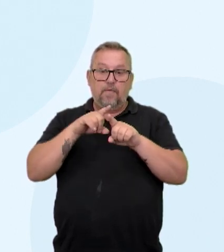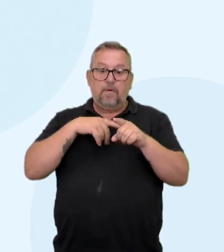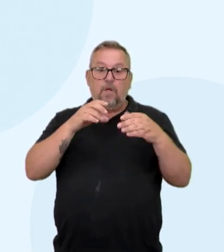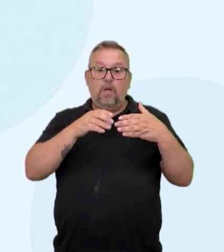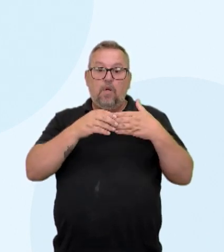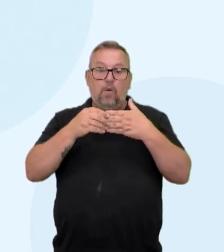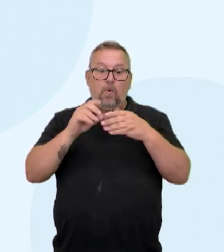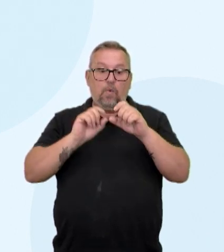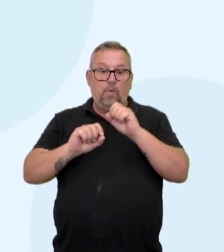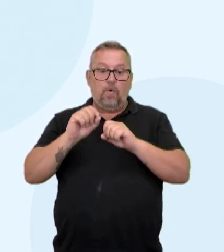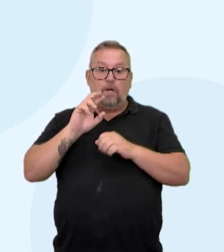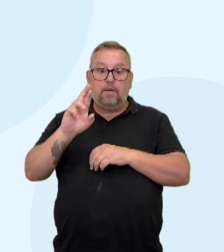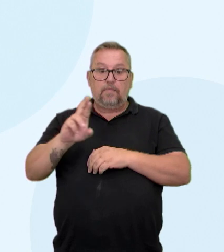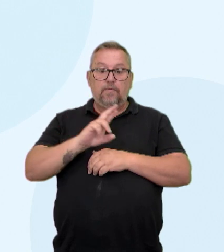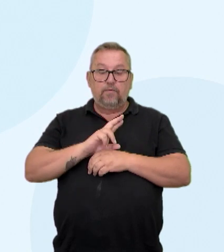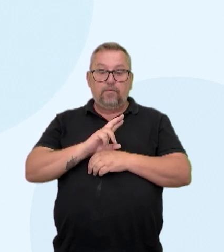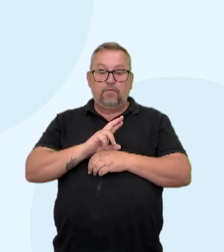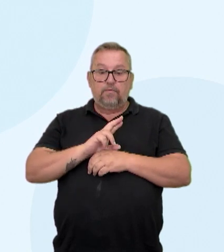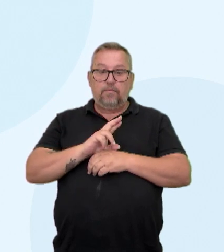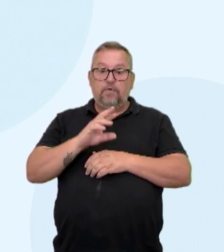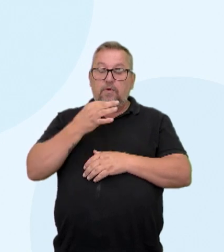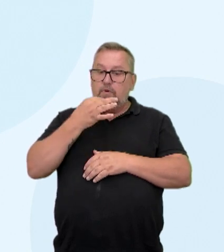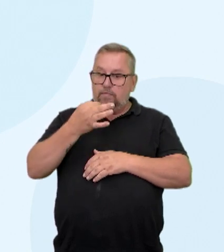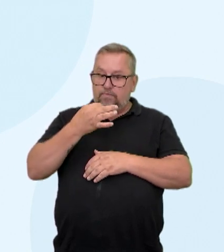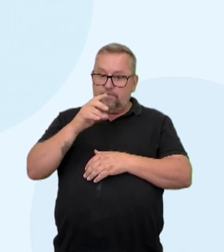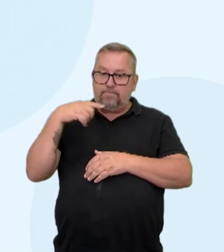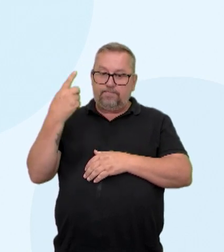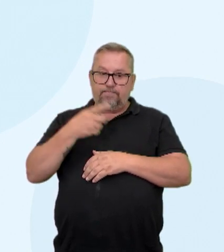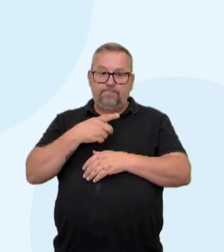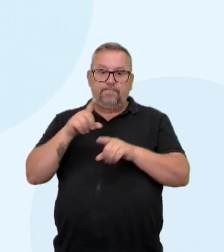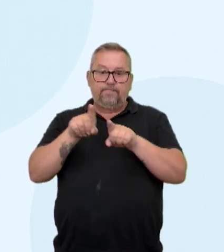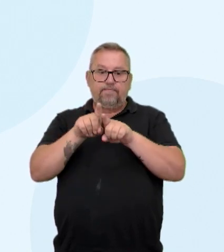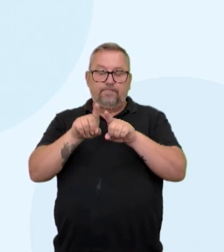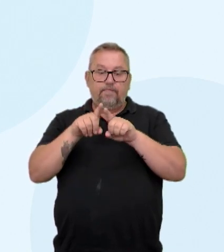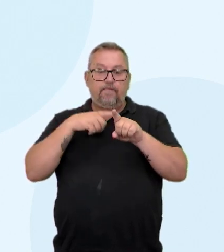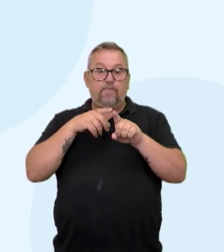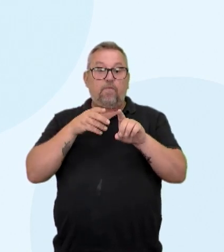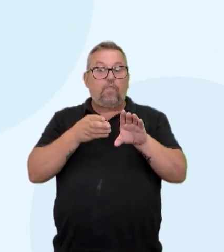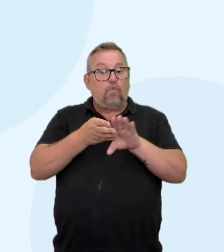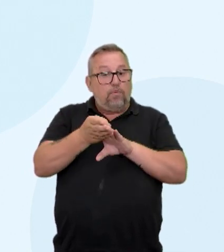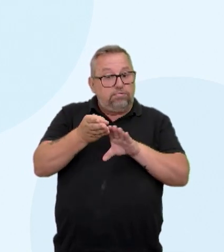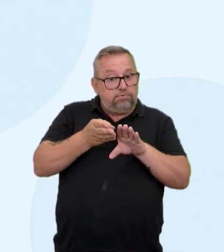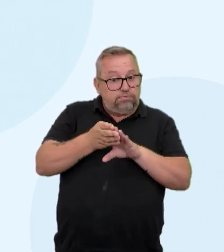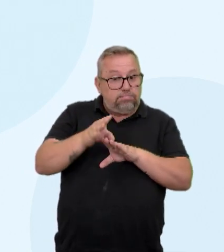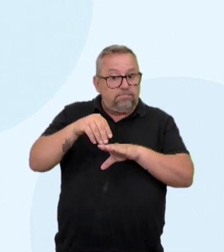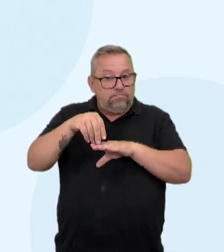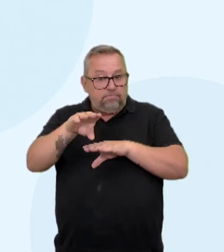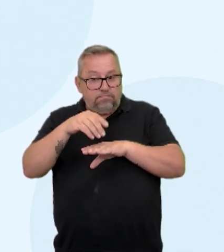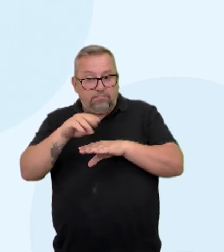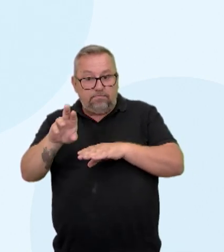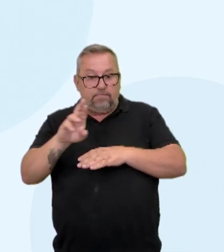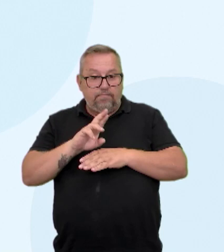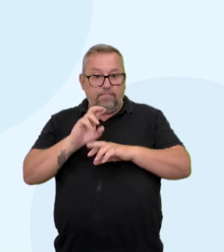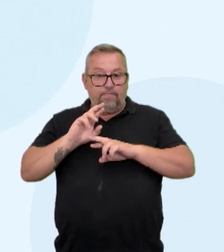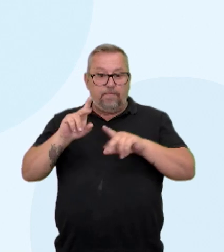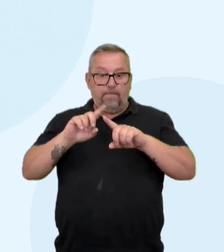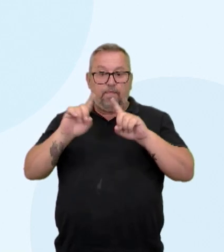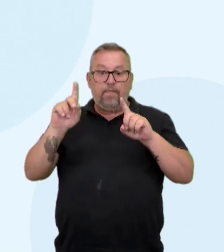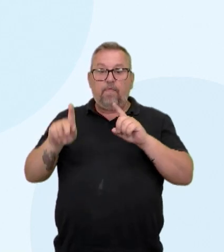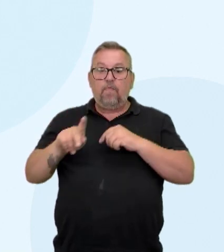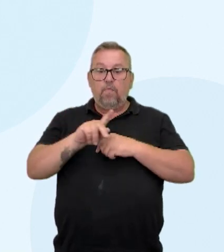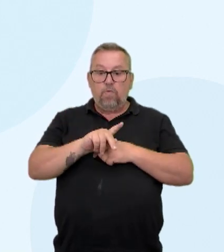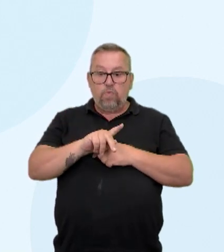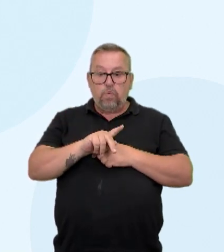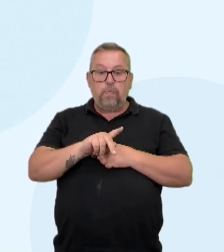direcionar a análise. As respostas sugeridas por nós servem apenas como forma de orientação. Caso sua resposta seja diferente, aquele mesmo